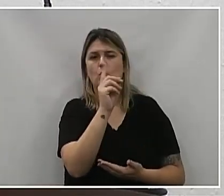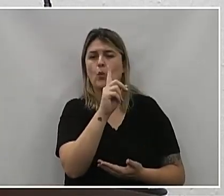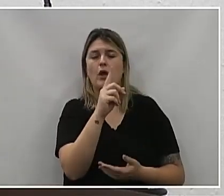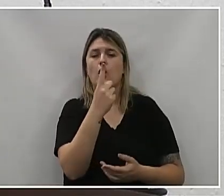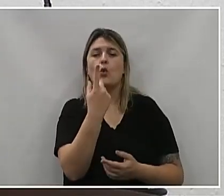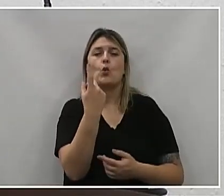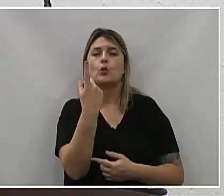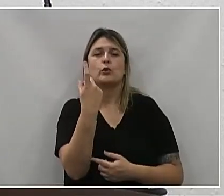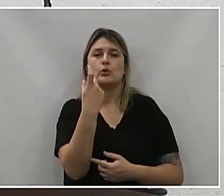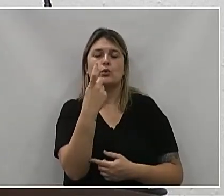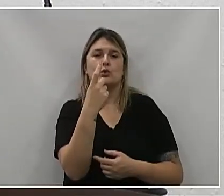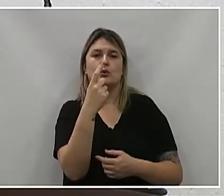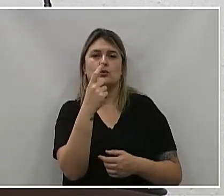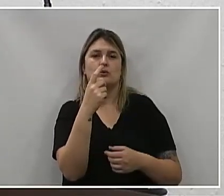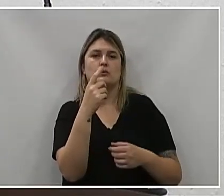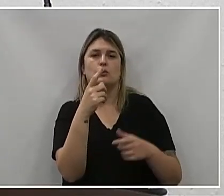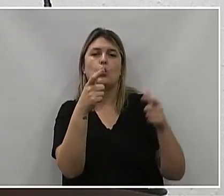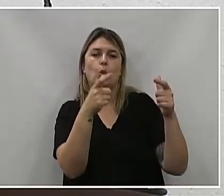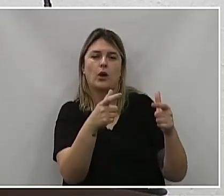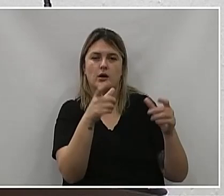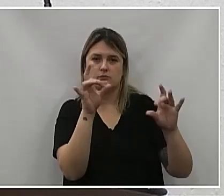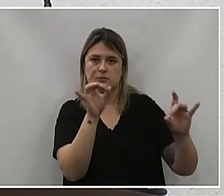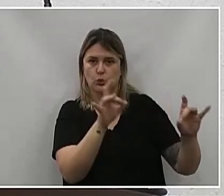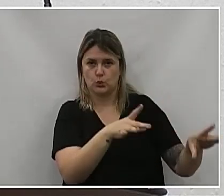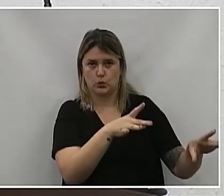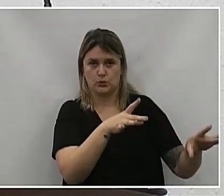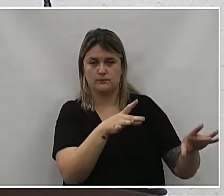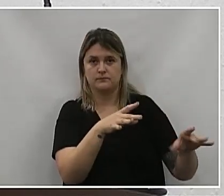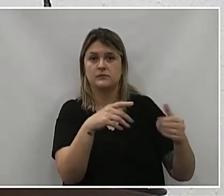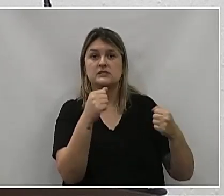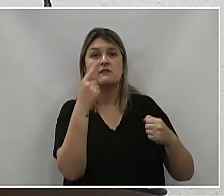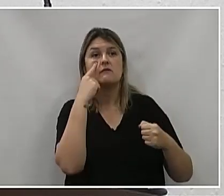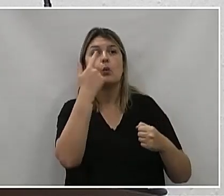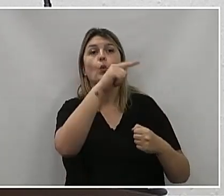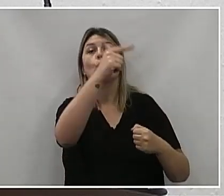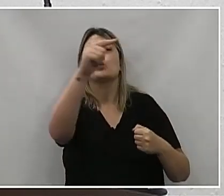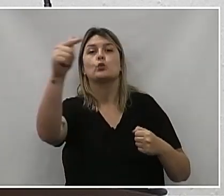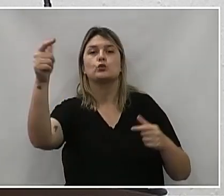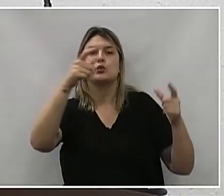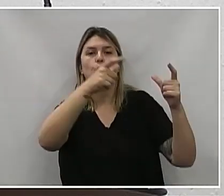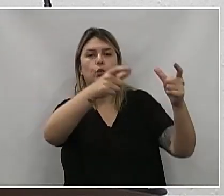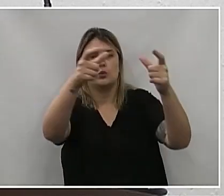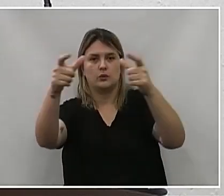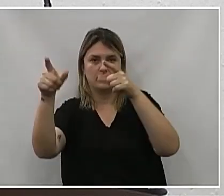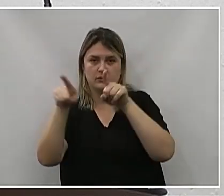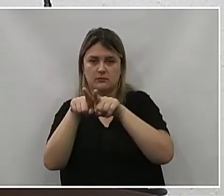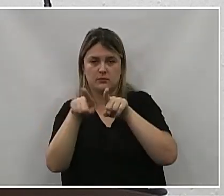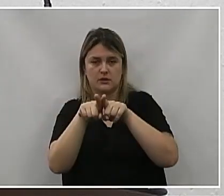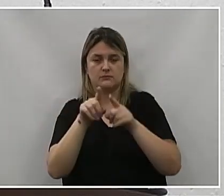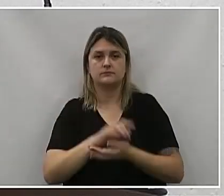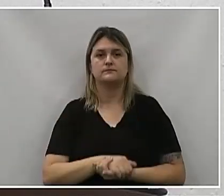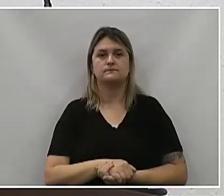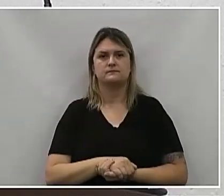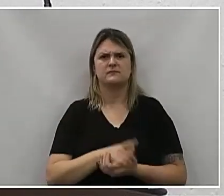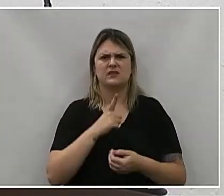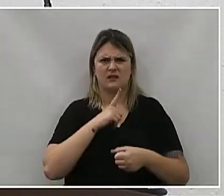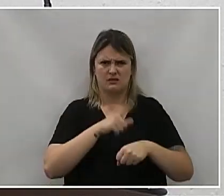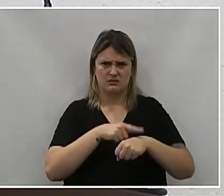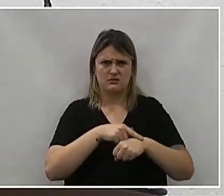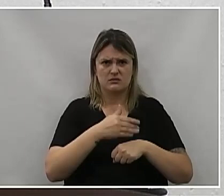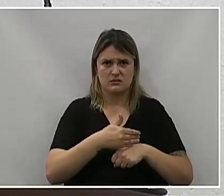único distrito que está abandonado. Tem que ver outras situações de outras localidades. E outra coisa, eles deram um